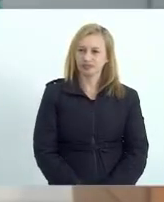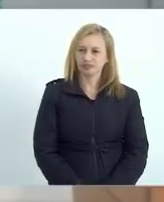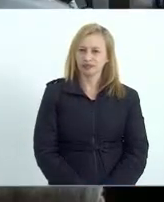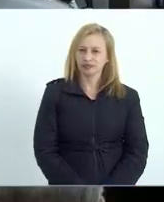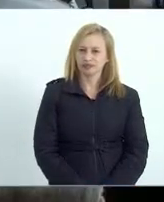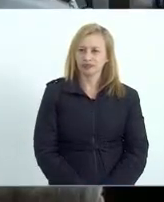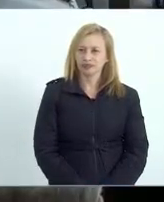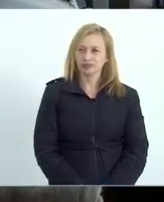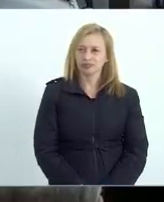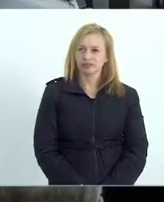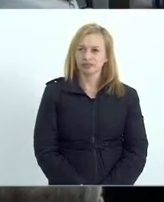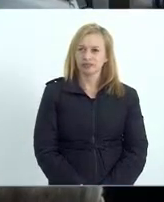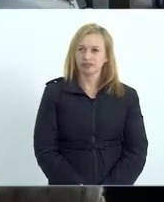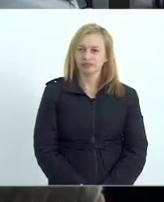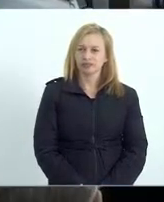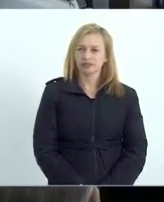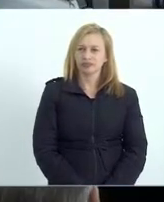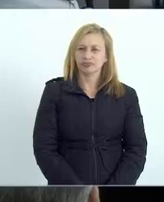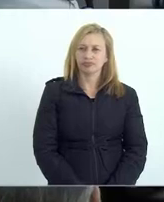o